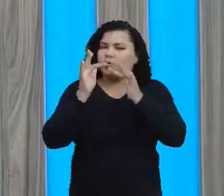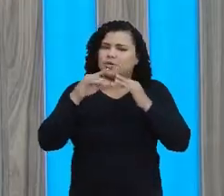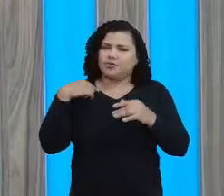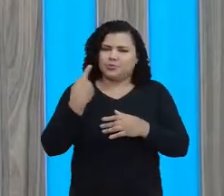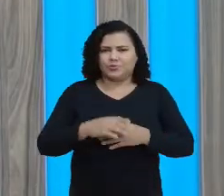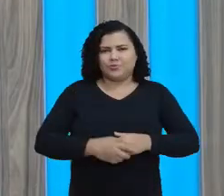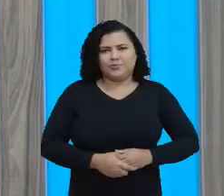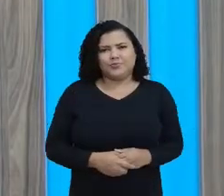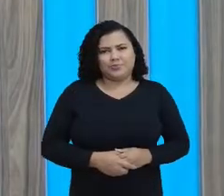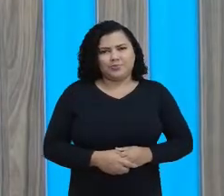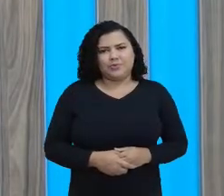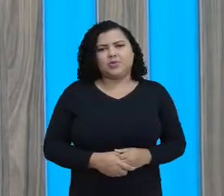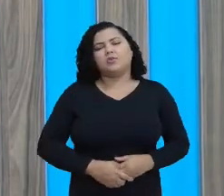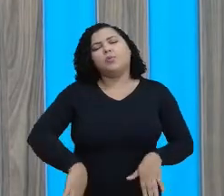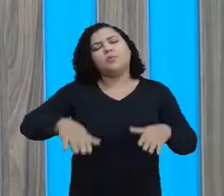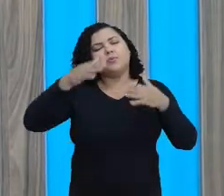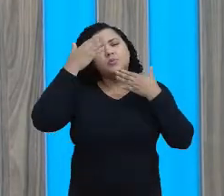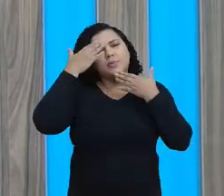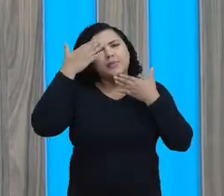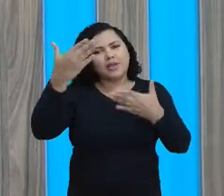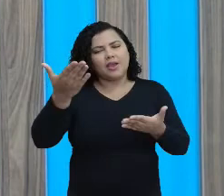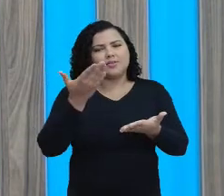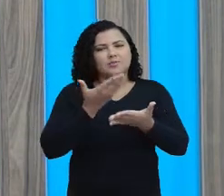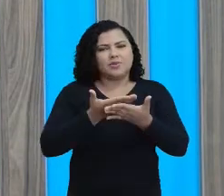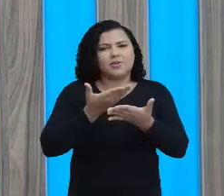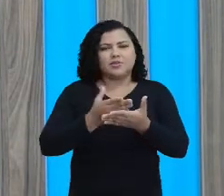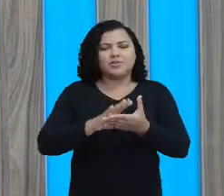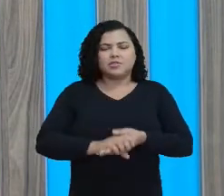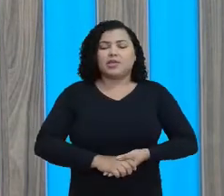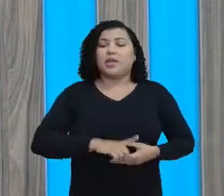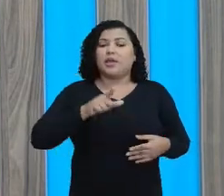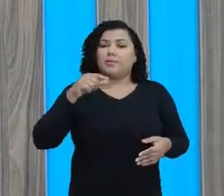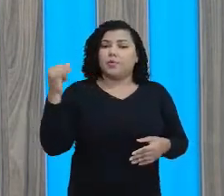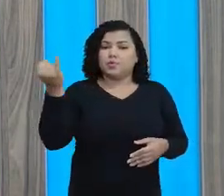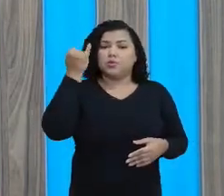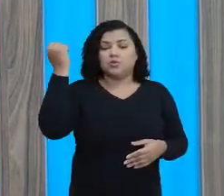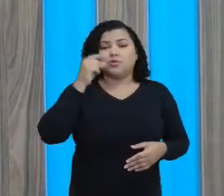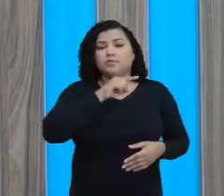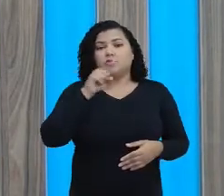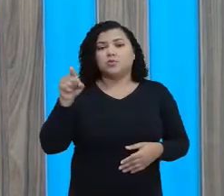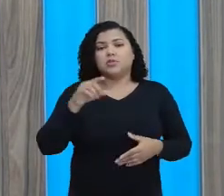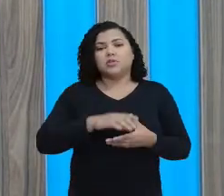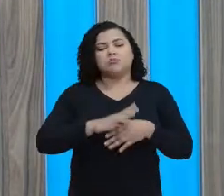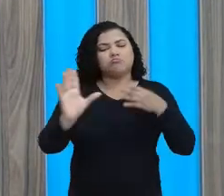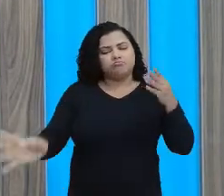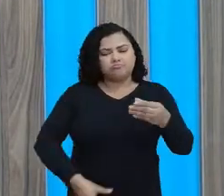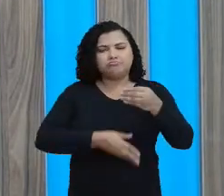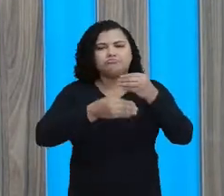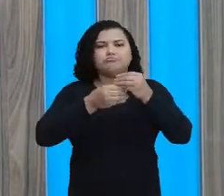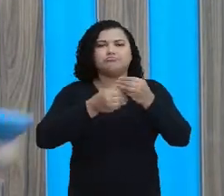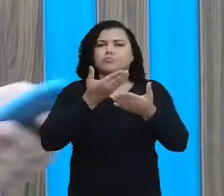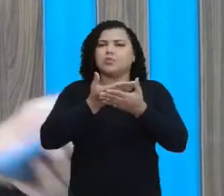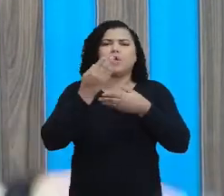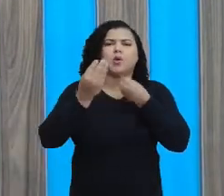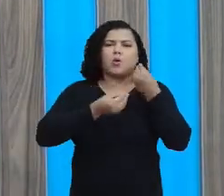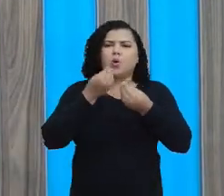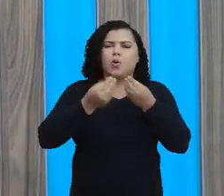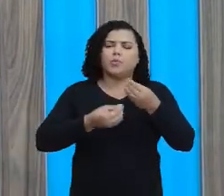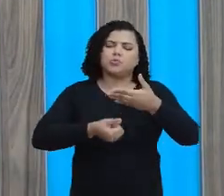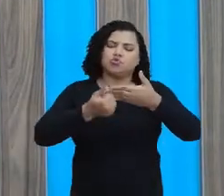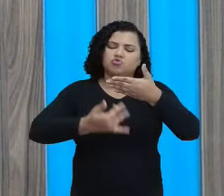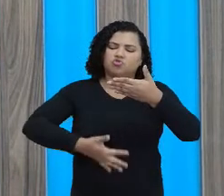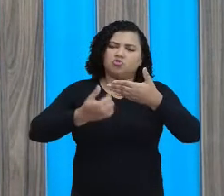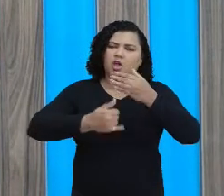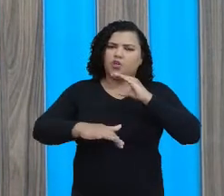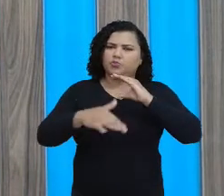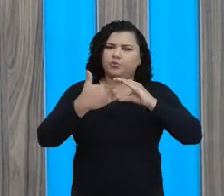certo? Pessoal, muitíssimo obrigado pela aula, tá bom? É importante que vocês complementem essa aula escrevendo para a gente